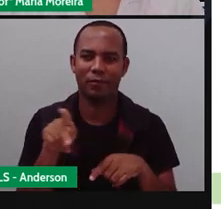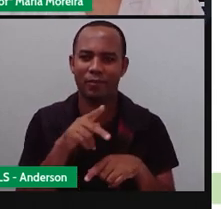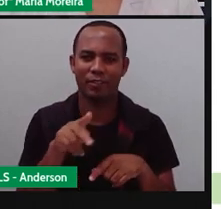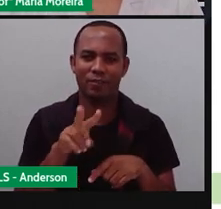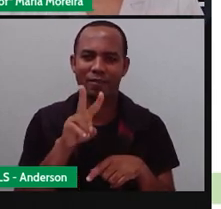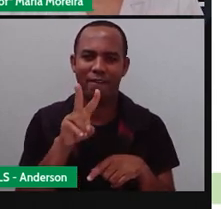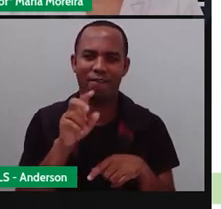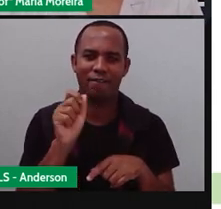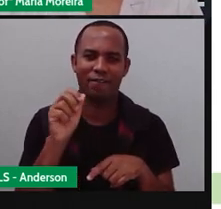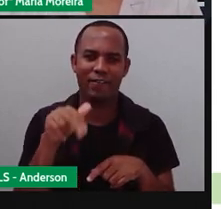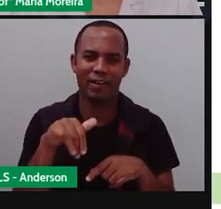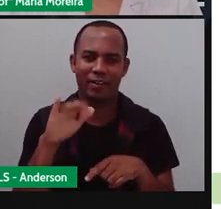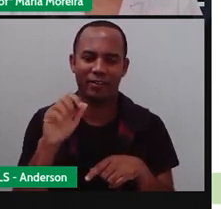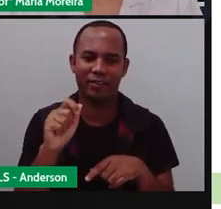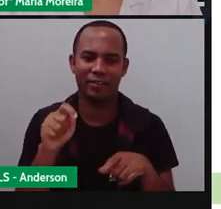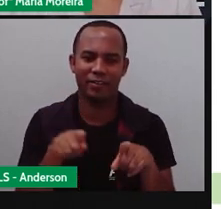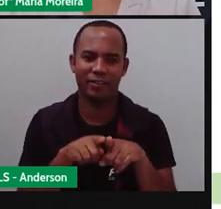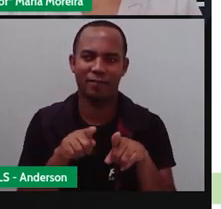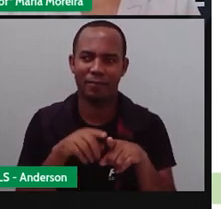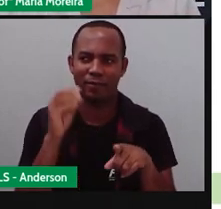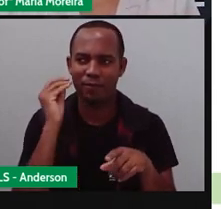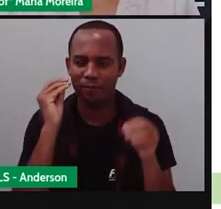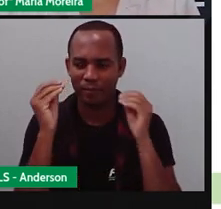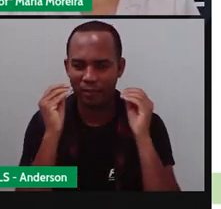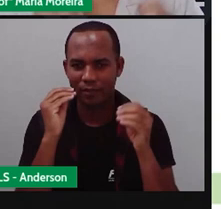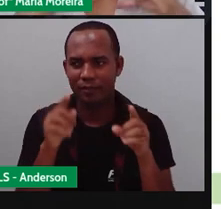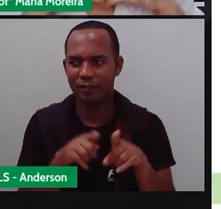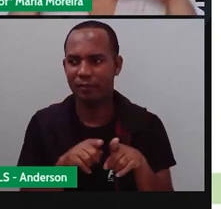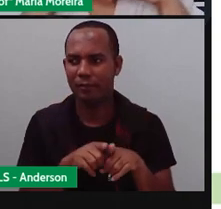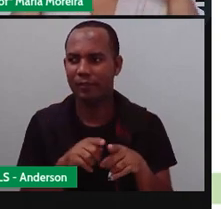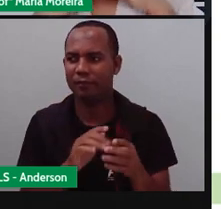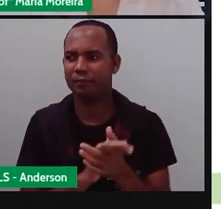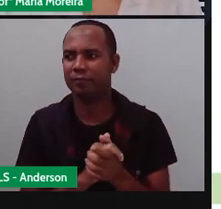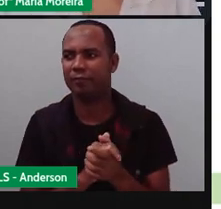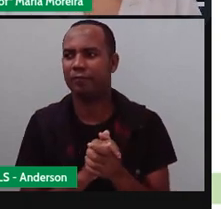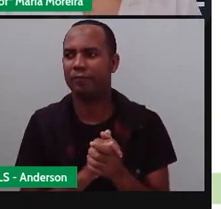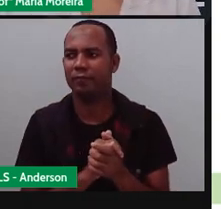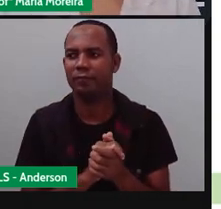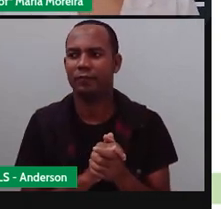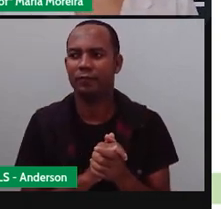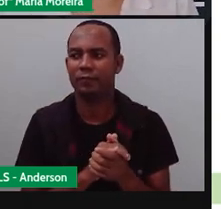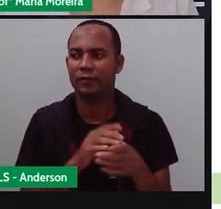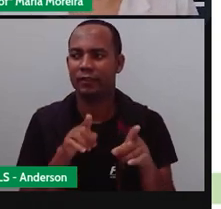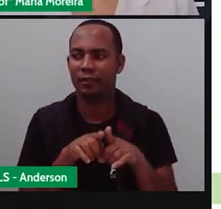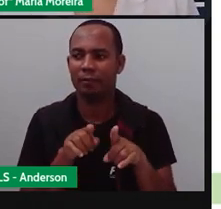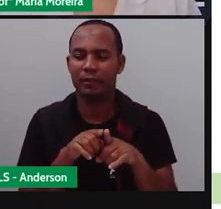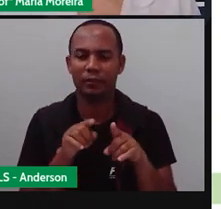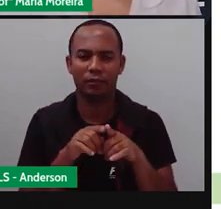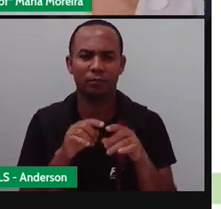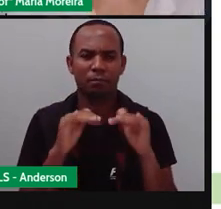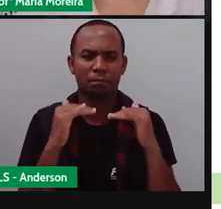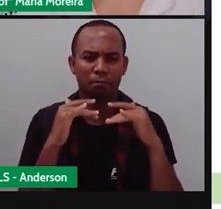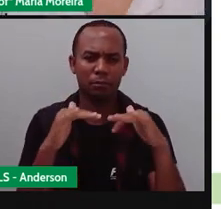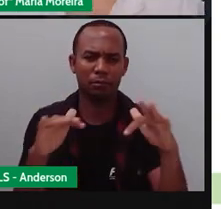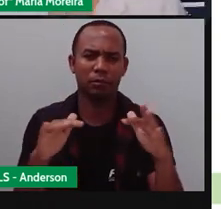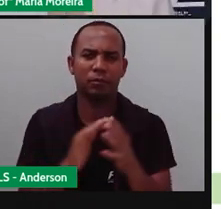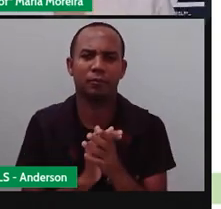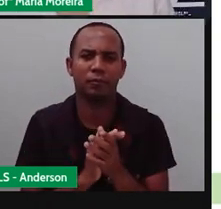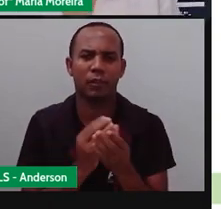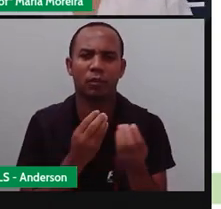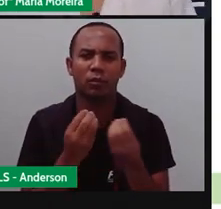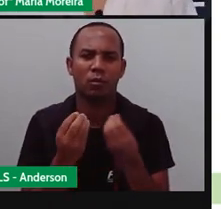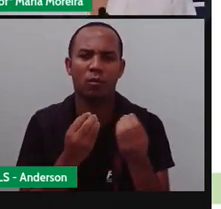porque não receberam as vezes que é para Maria recebe mas a gente entende mamãe comentários pra gente nem a